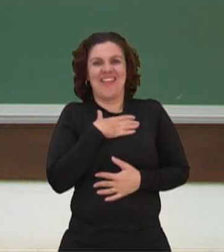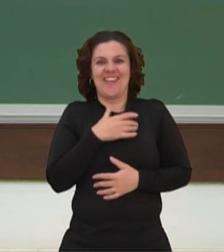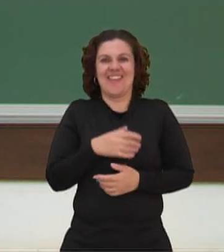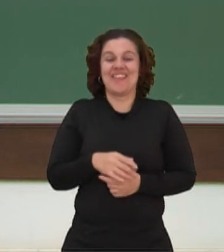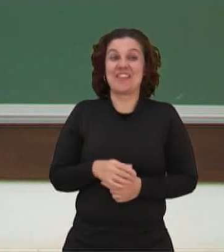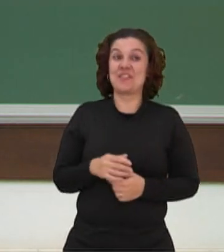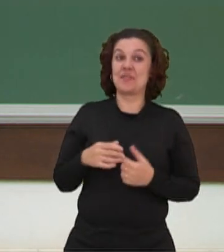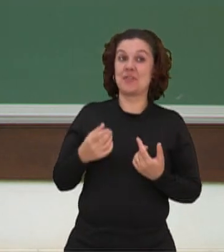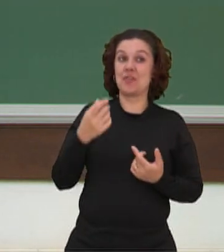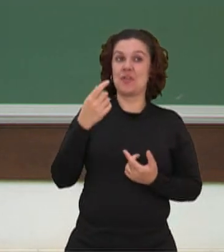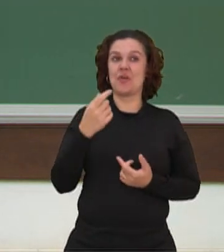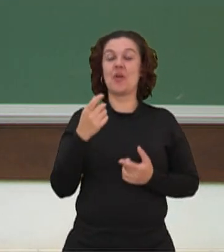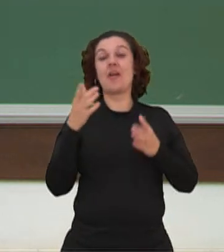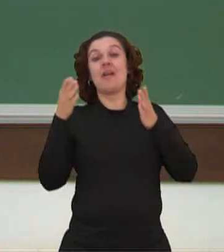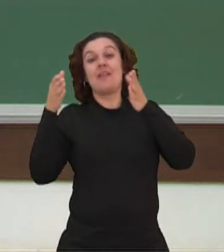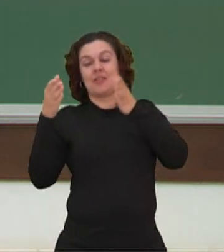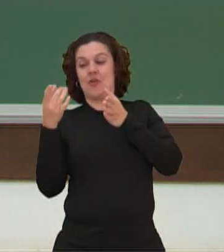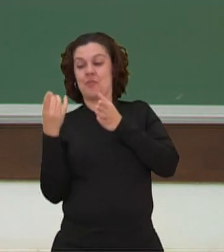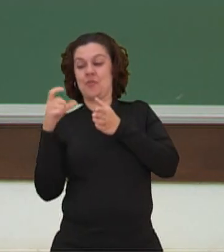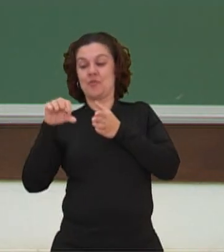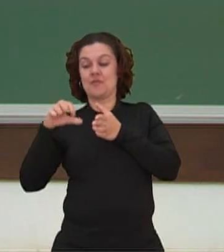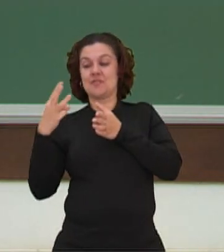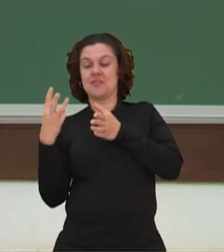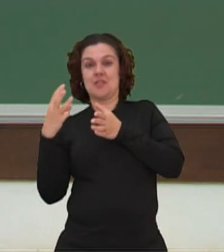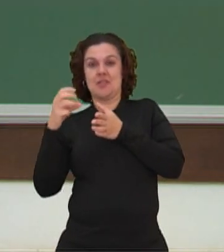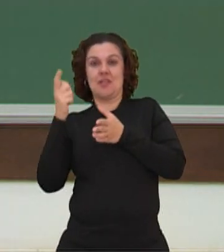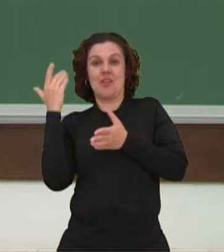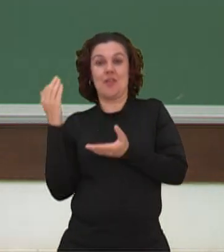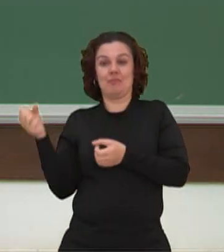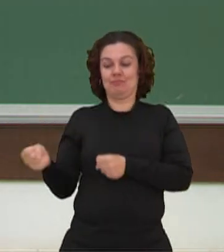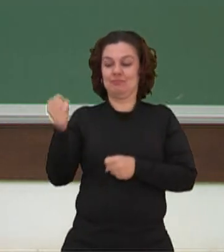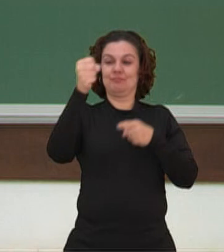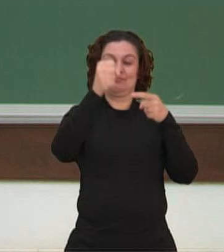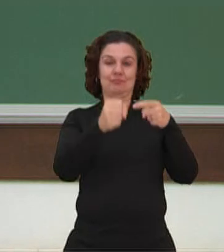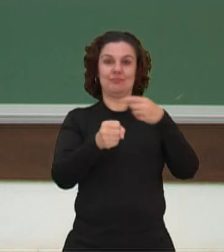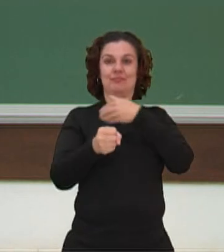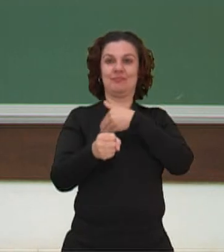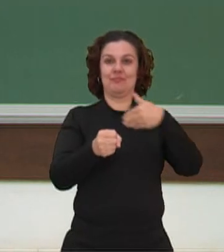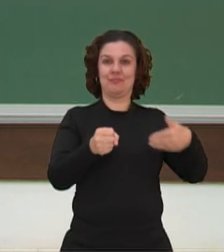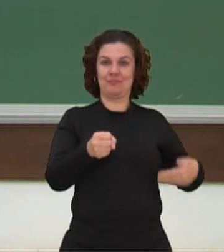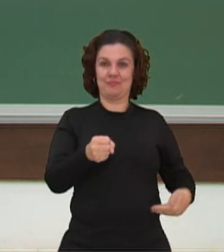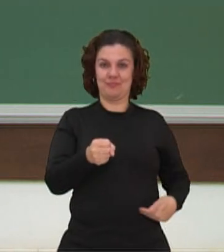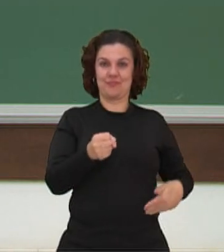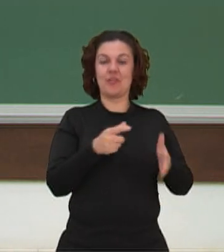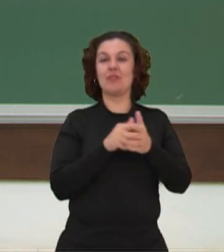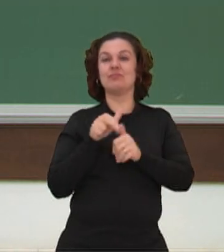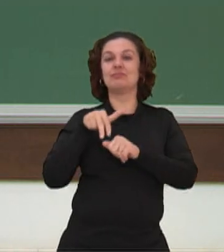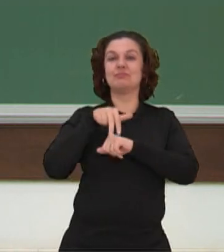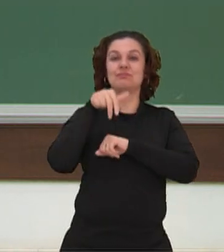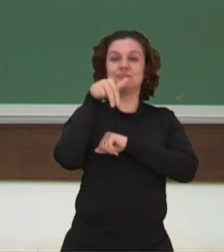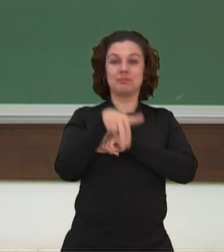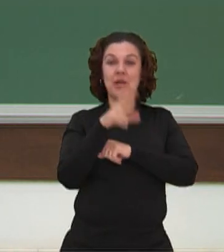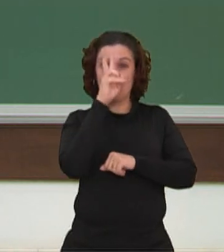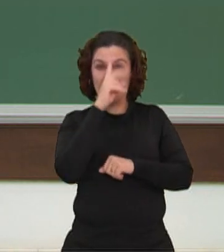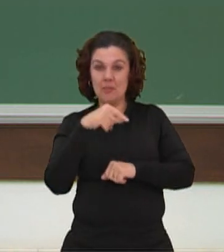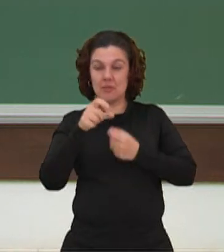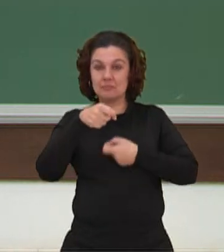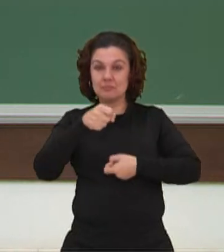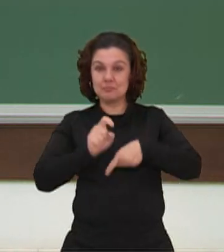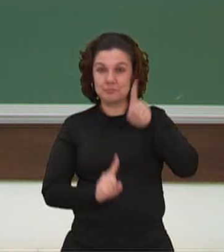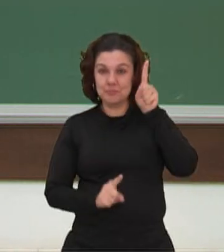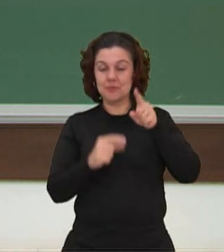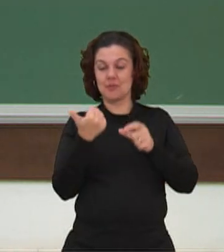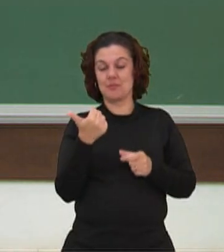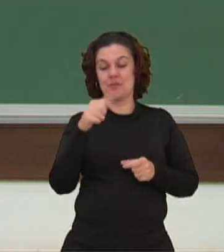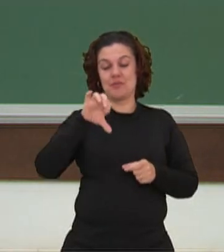Getúlio. 1930 é o ano em que ele assumiu a presidência após liderar o golpe lá chamado de Revolução